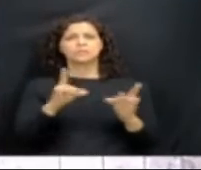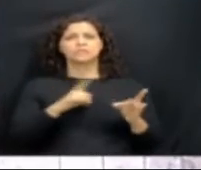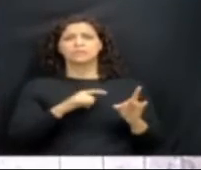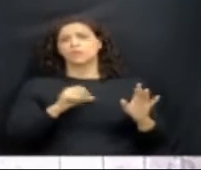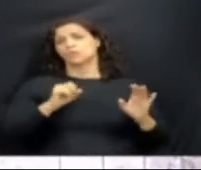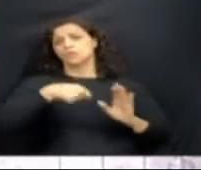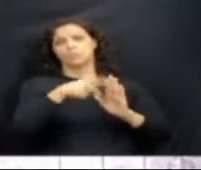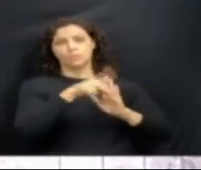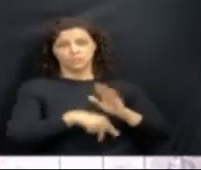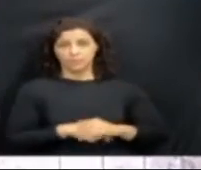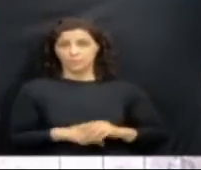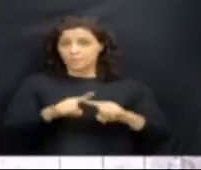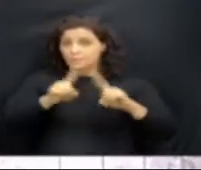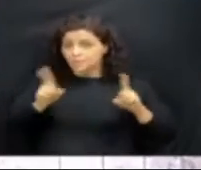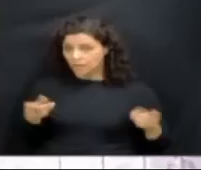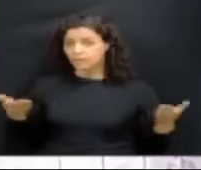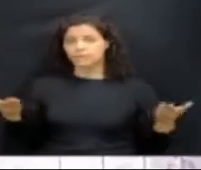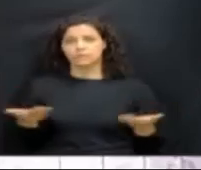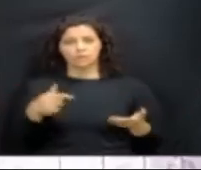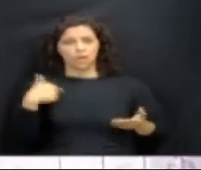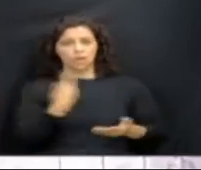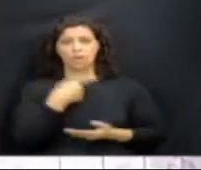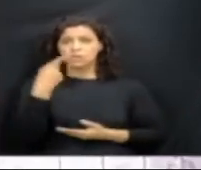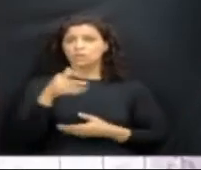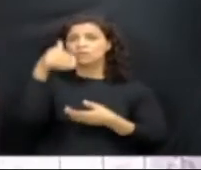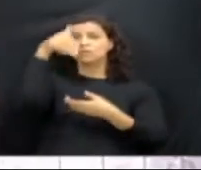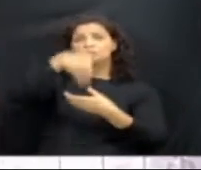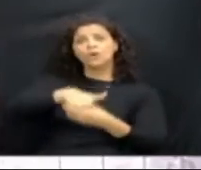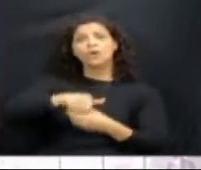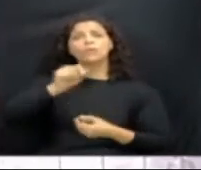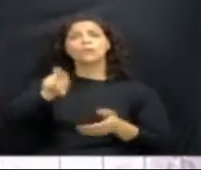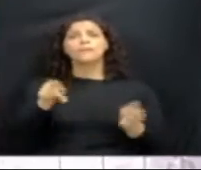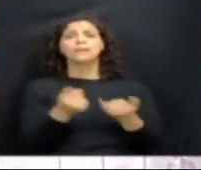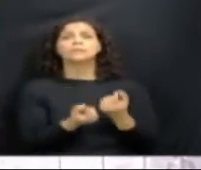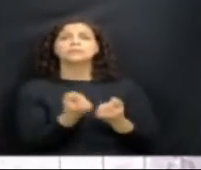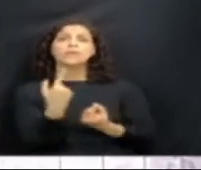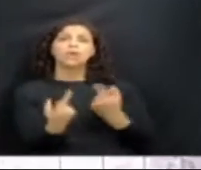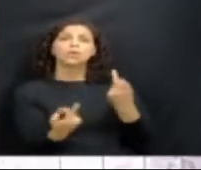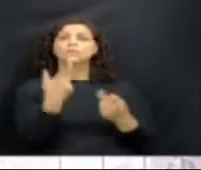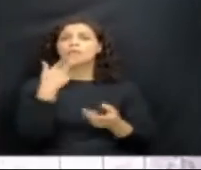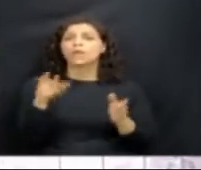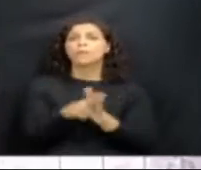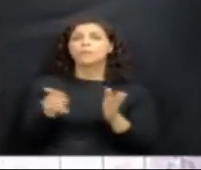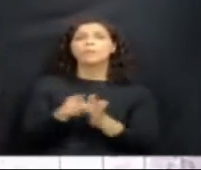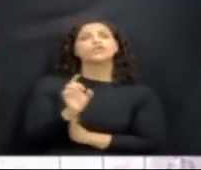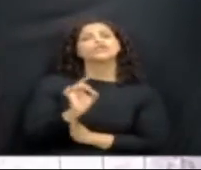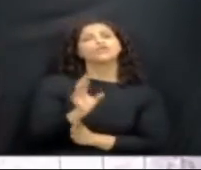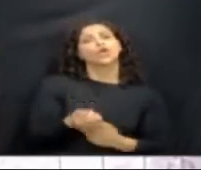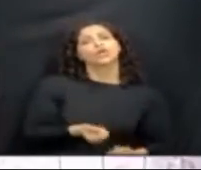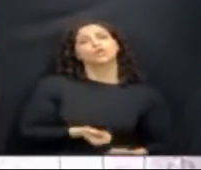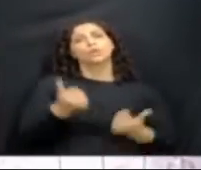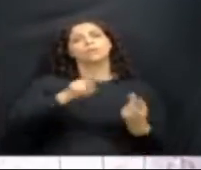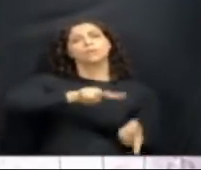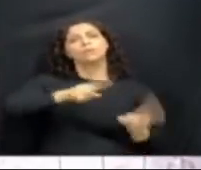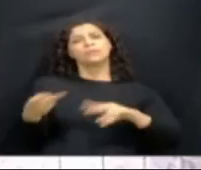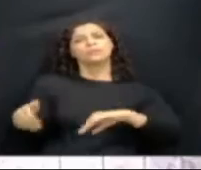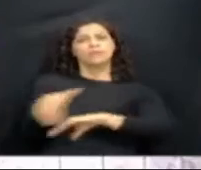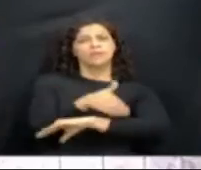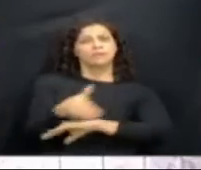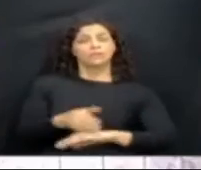coisa. Mas a gente está aqui votando, como alguns dizem, só a delegação. Eu quero